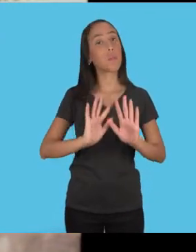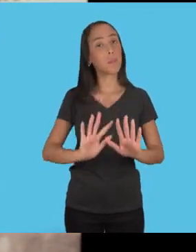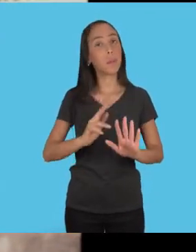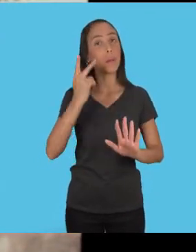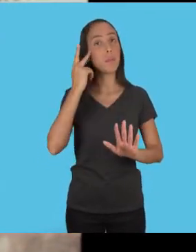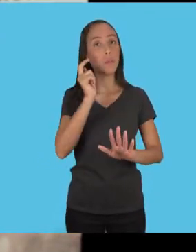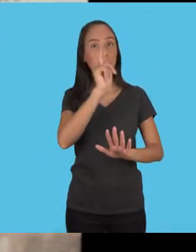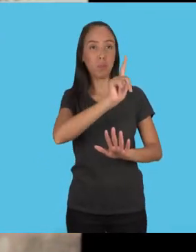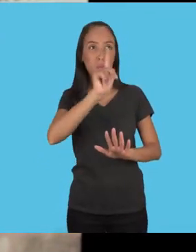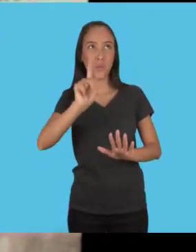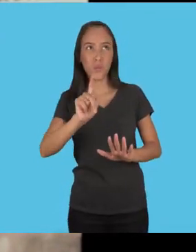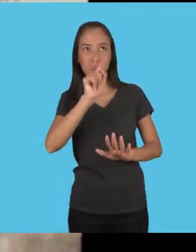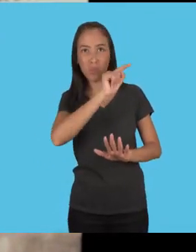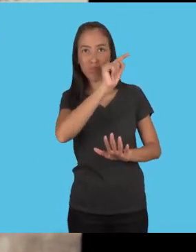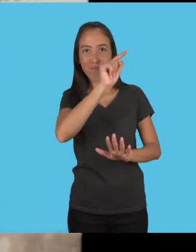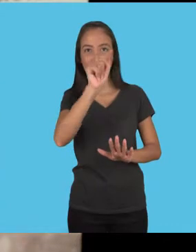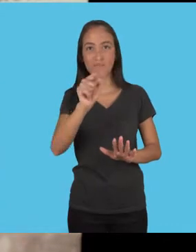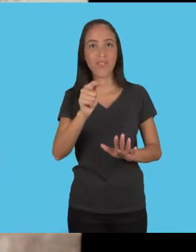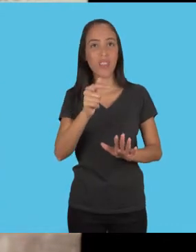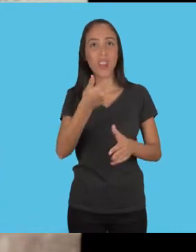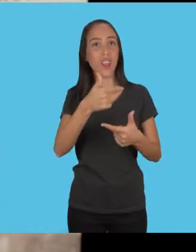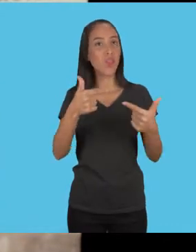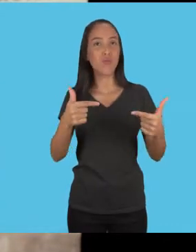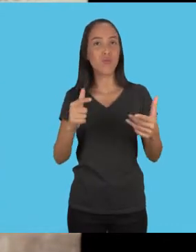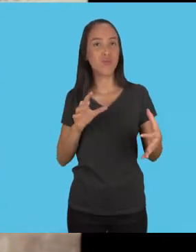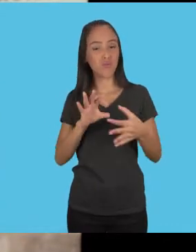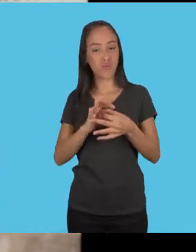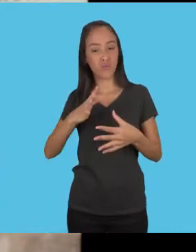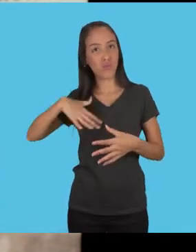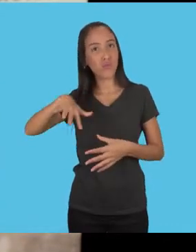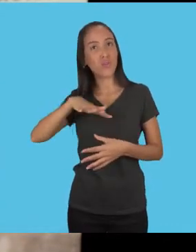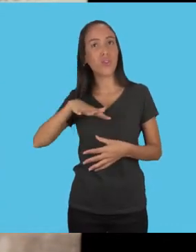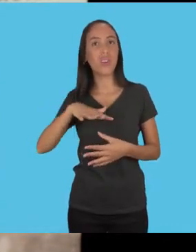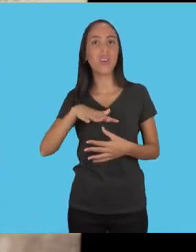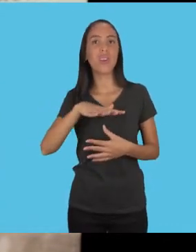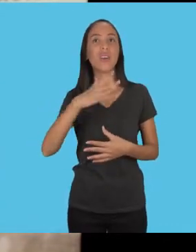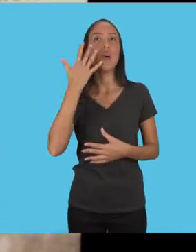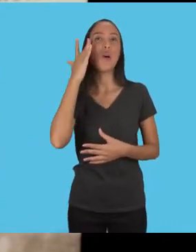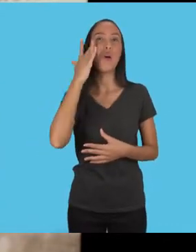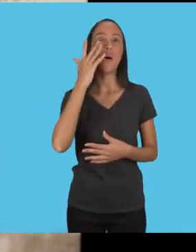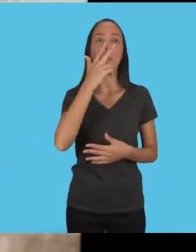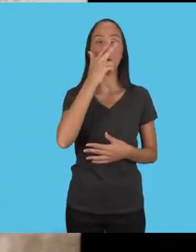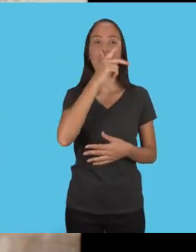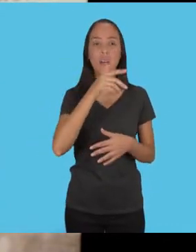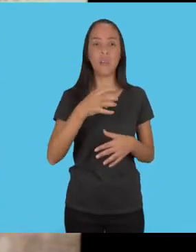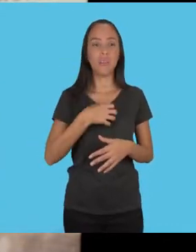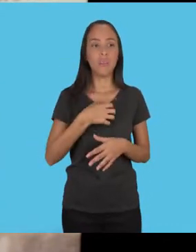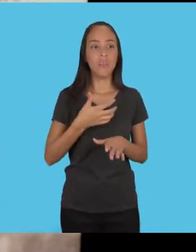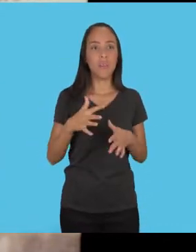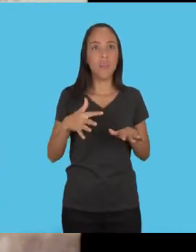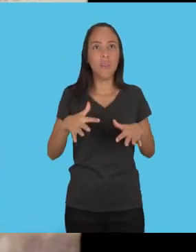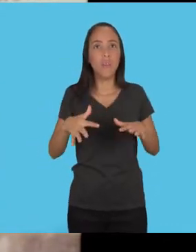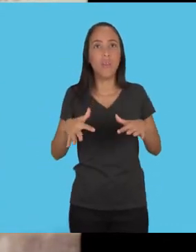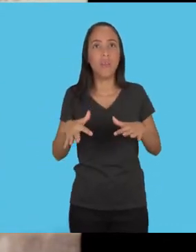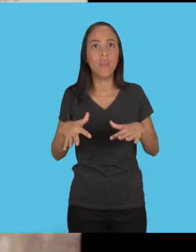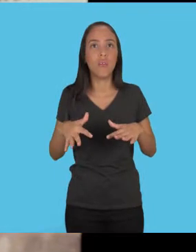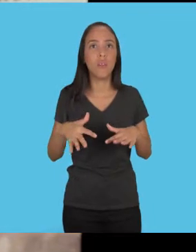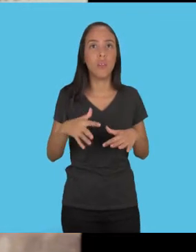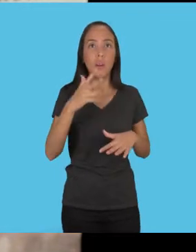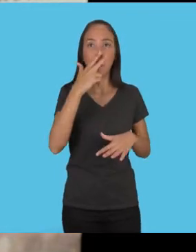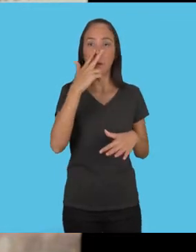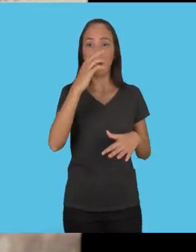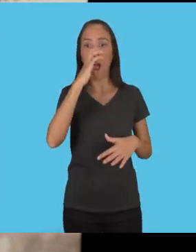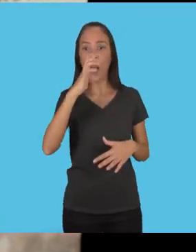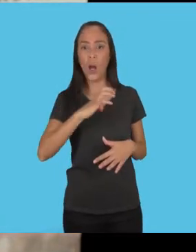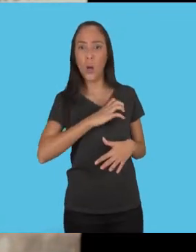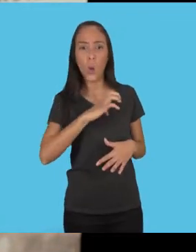os docentes que não eram ligados a gente e que de repente se sentiam meio acuados e